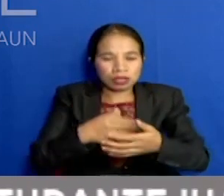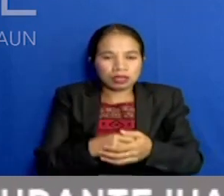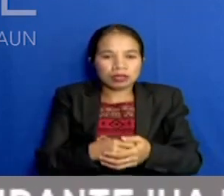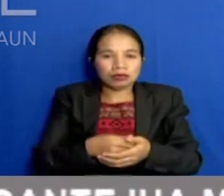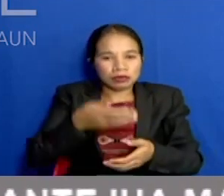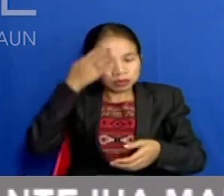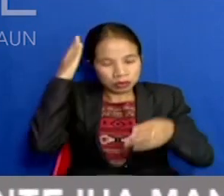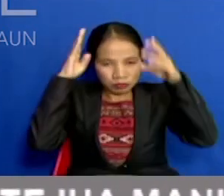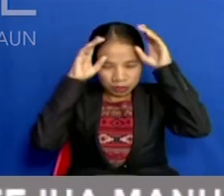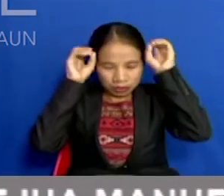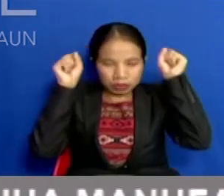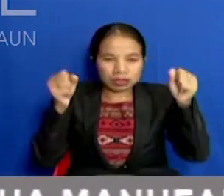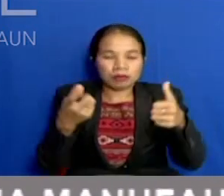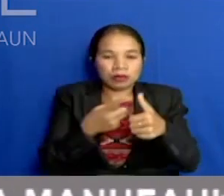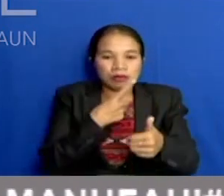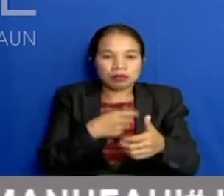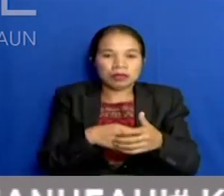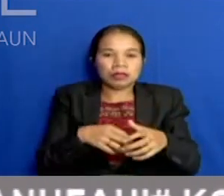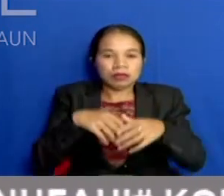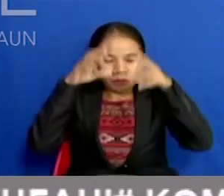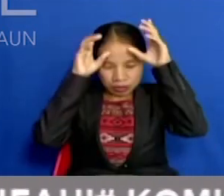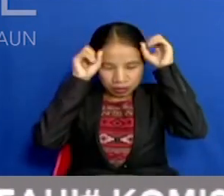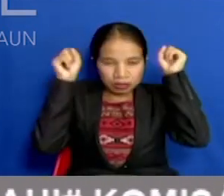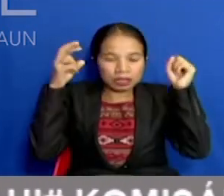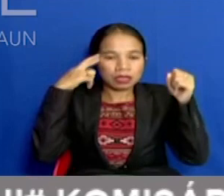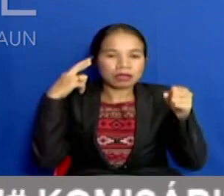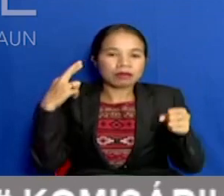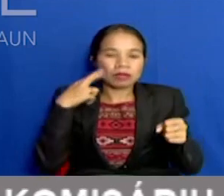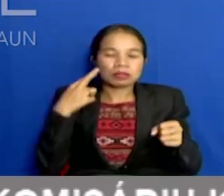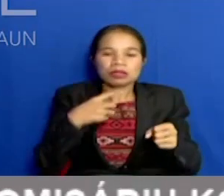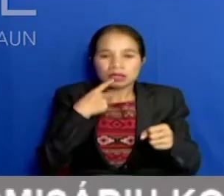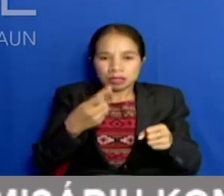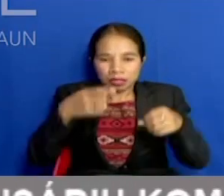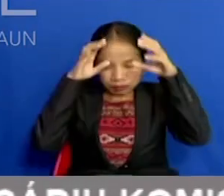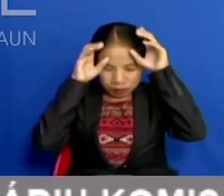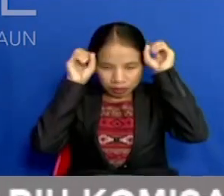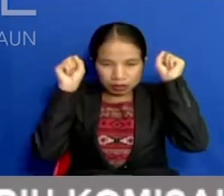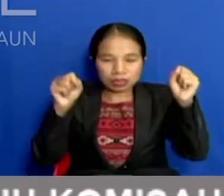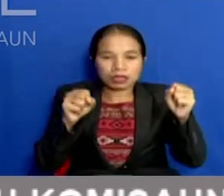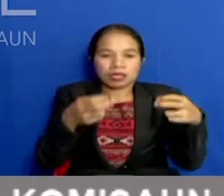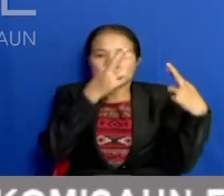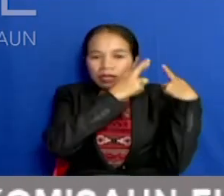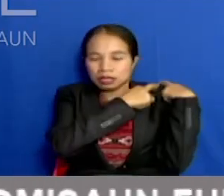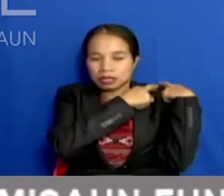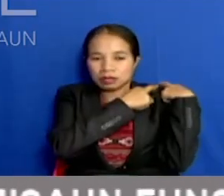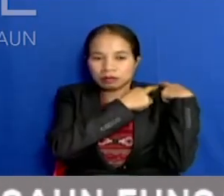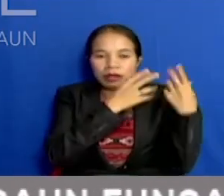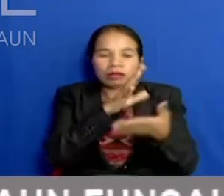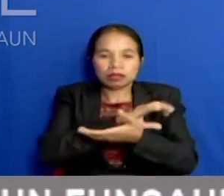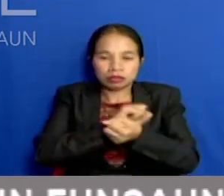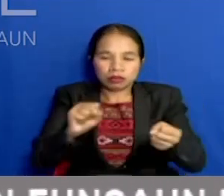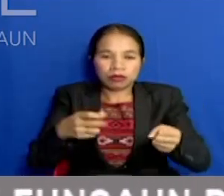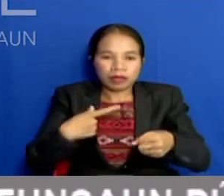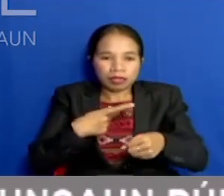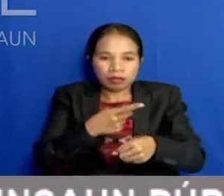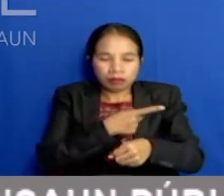Presidente Niana. Antes, né, chefe de Estado José Ramos Horta afirma, Presidente da República é competência a tu dissolve o Parlamento